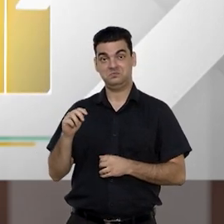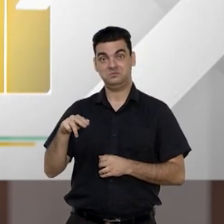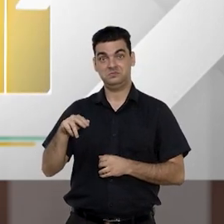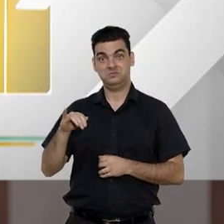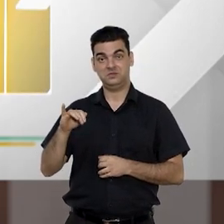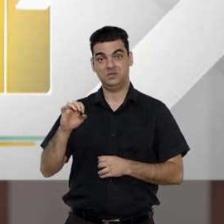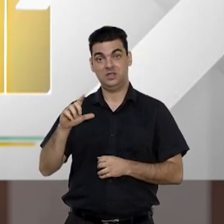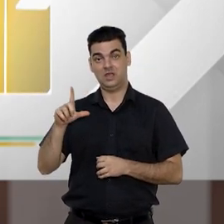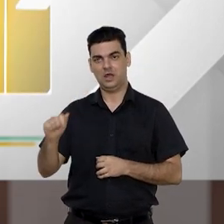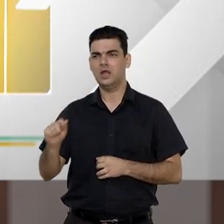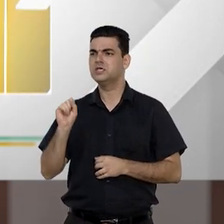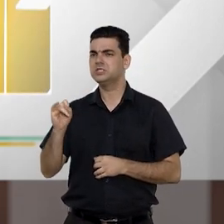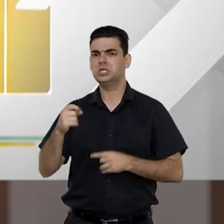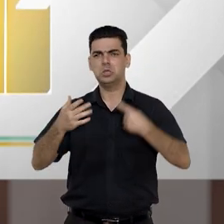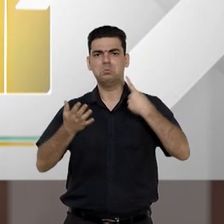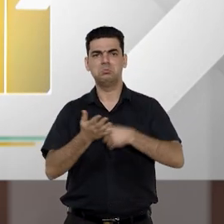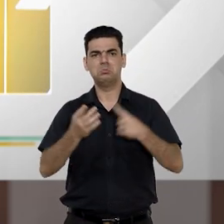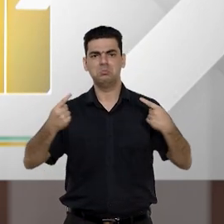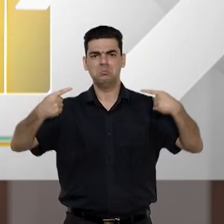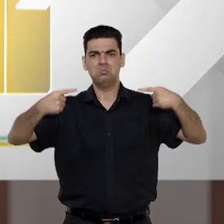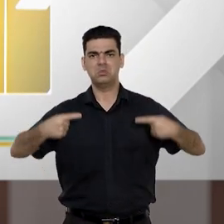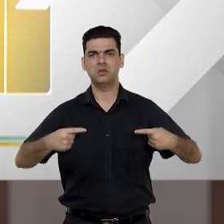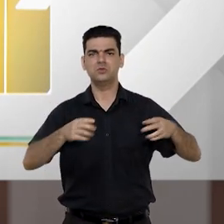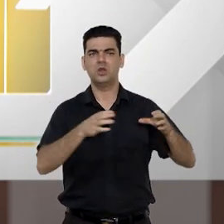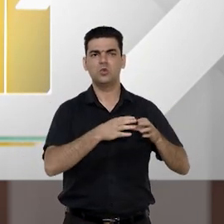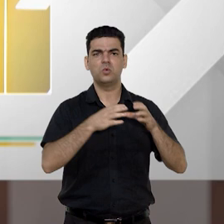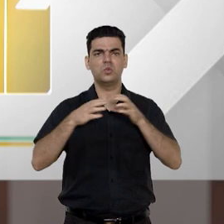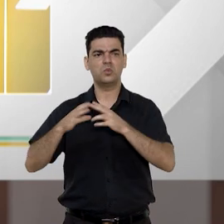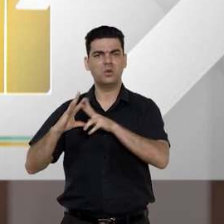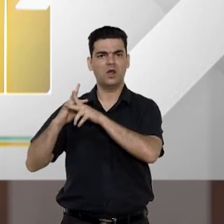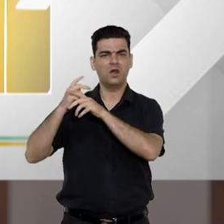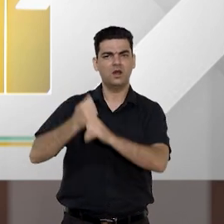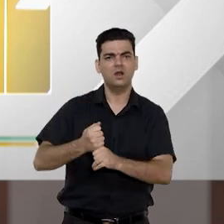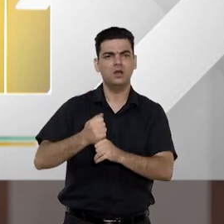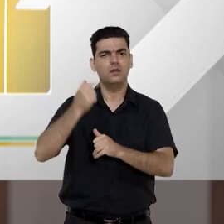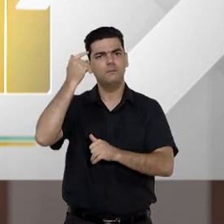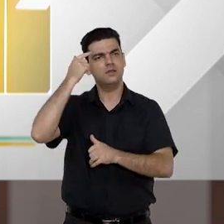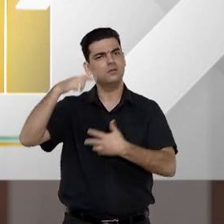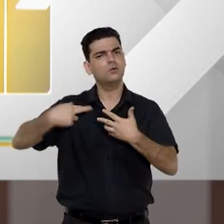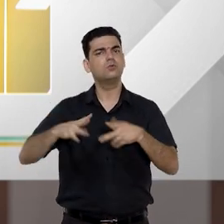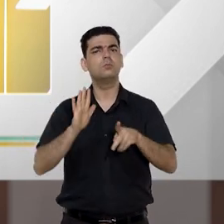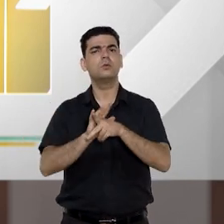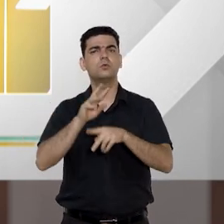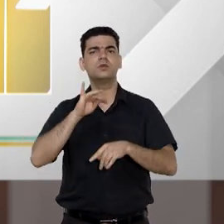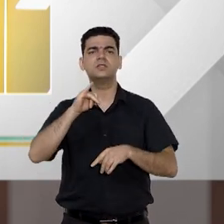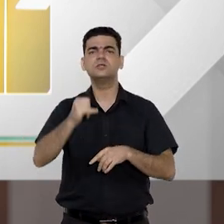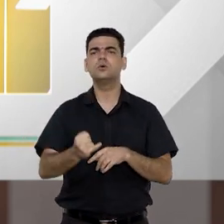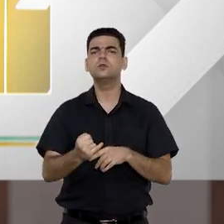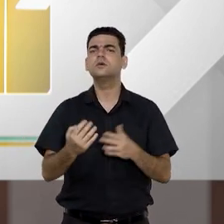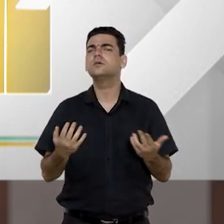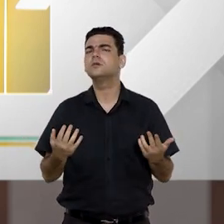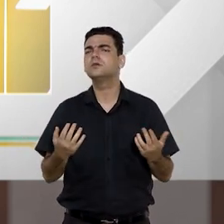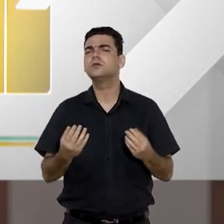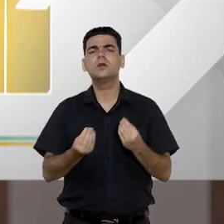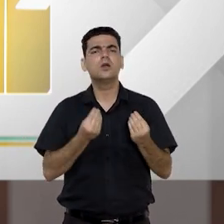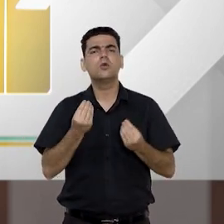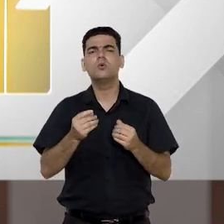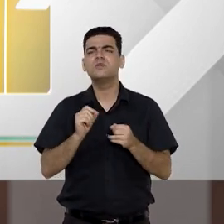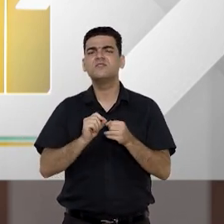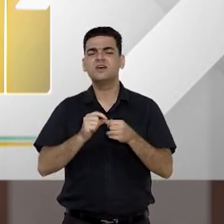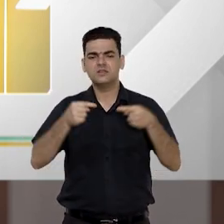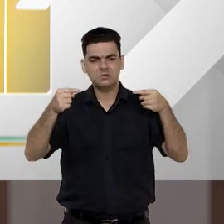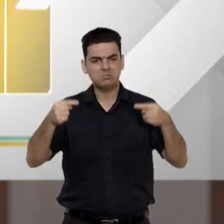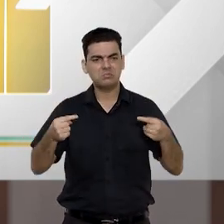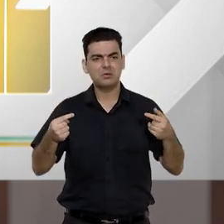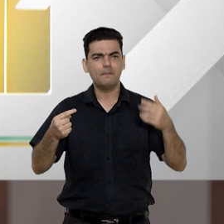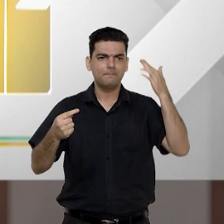Doutora Daniela, quando houver divergência entre um acórdão de turma recursal e o um entendimento aqui do Superior Tribunal de